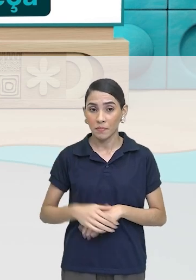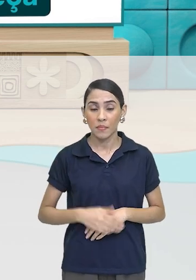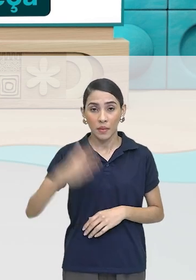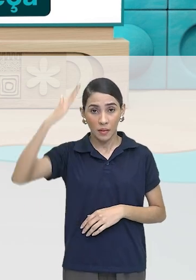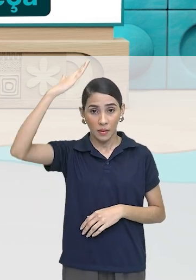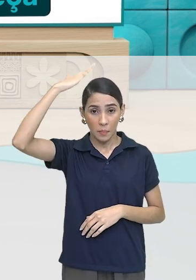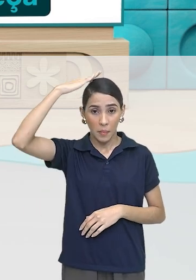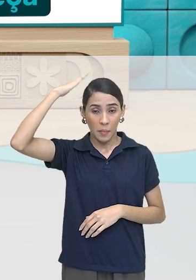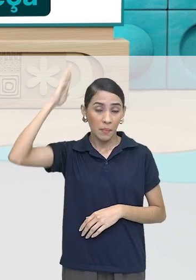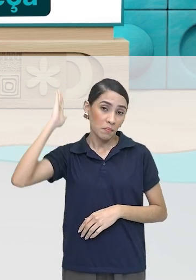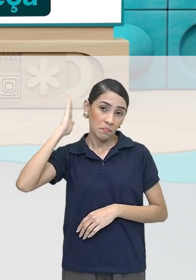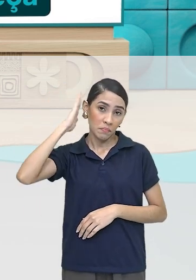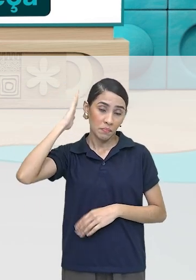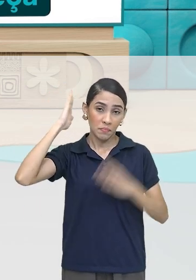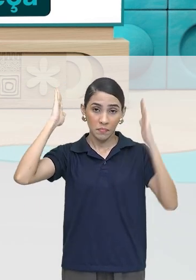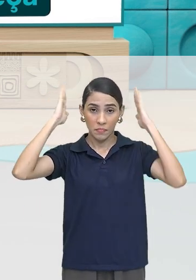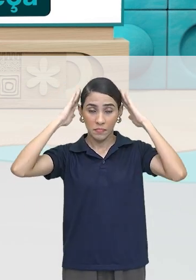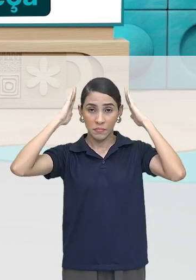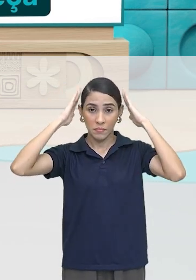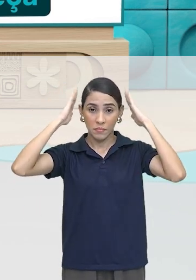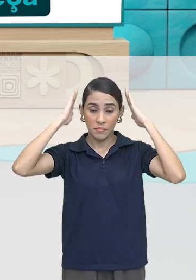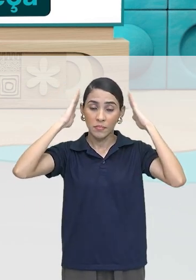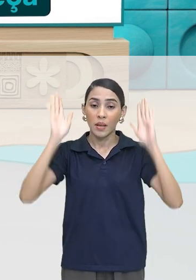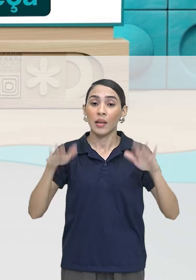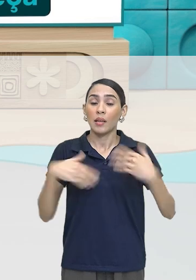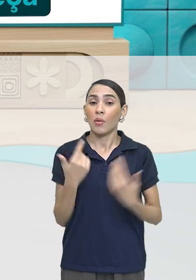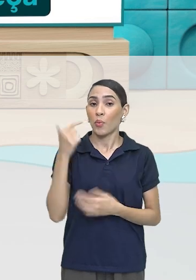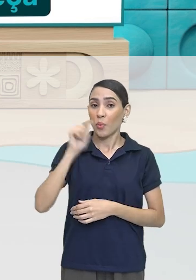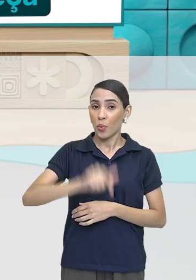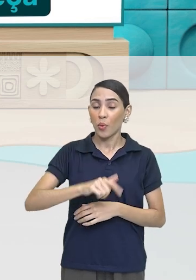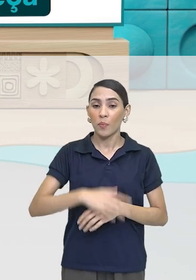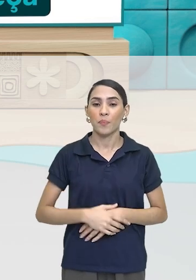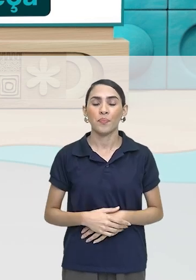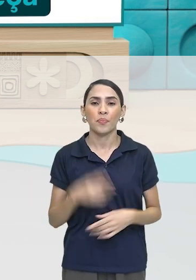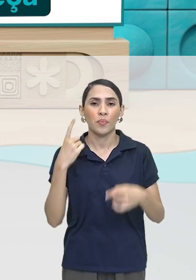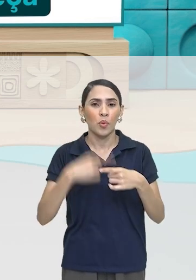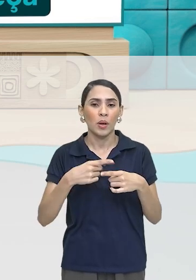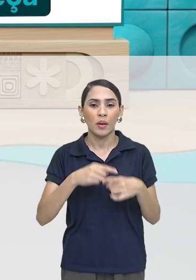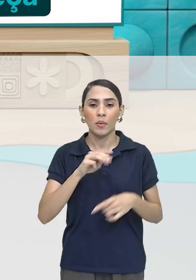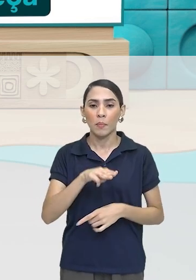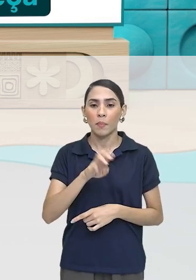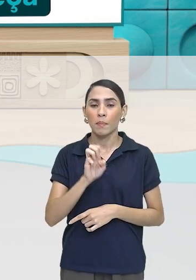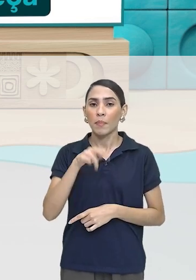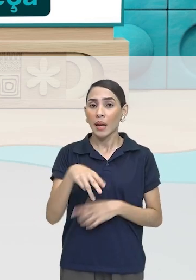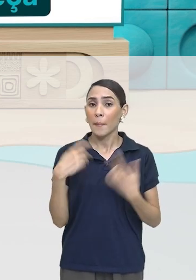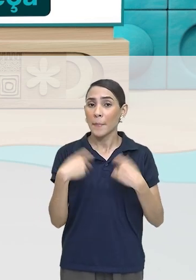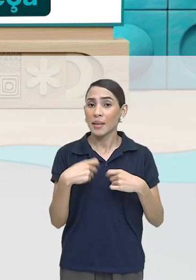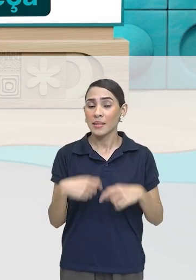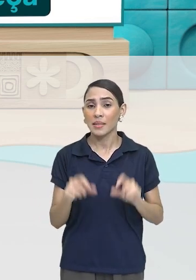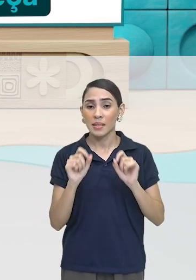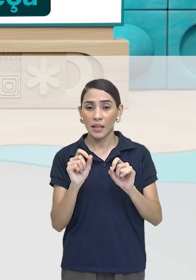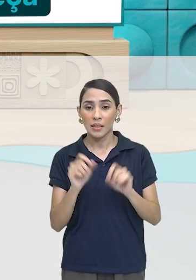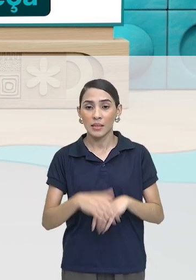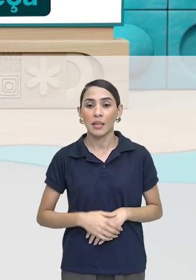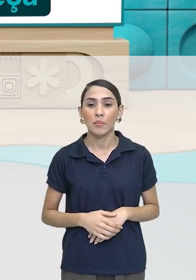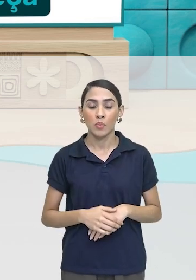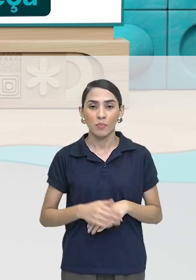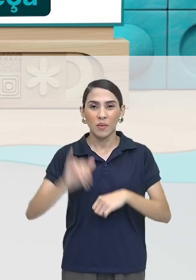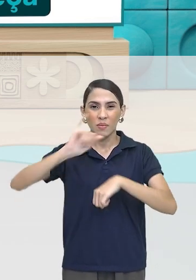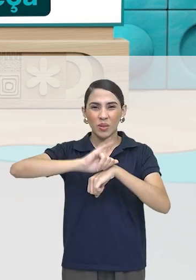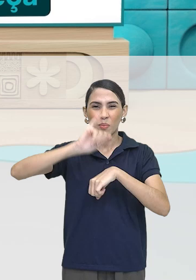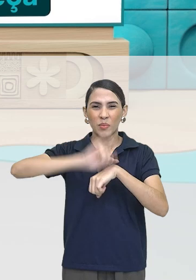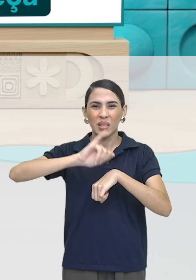na cabeça. E aí, mais uma vez reforçando, por que que o men precisa ali da presença do